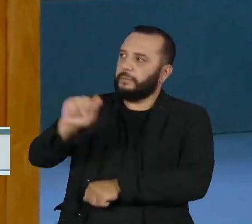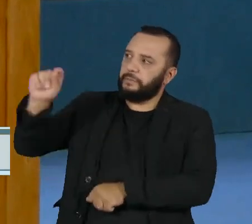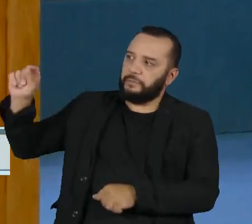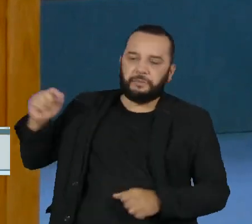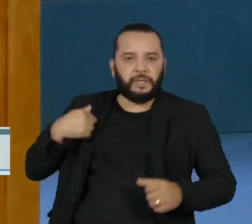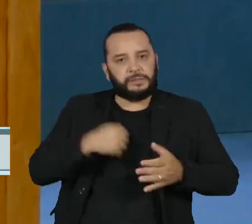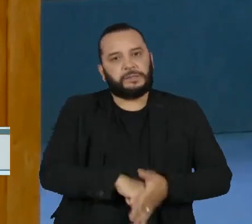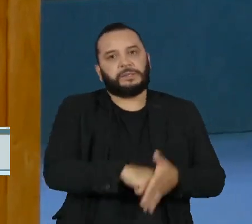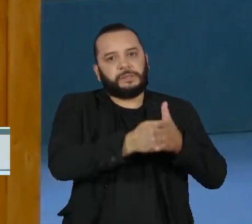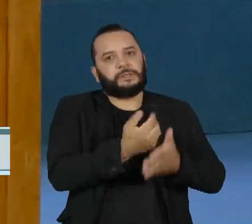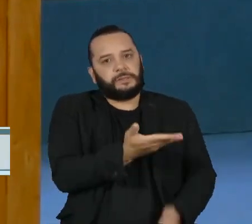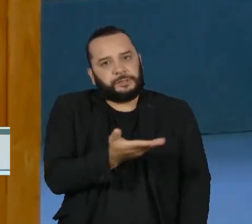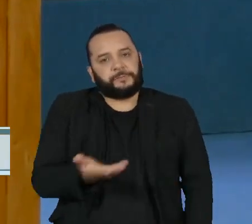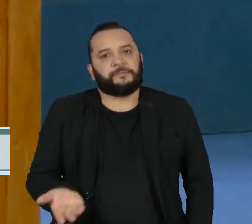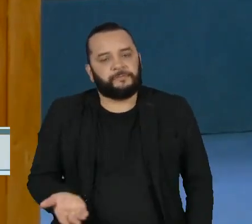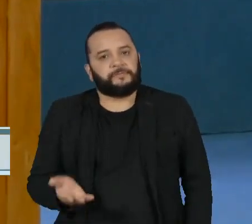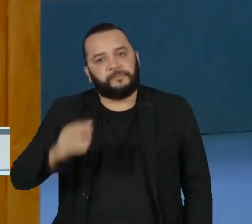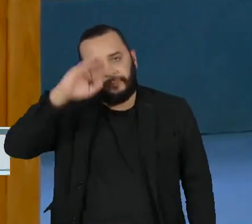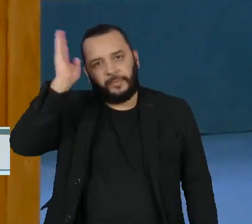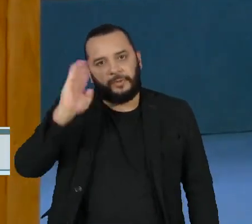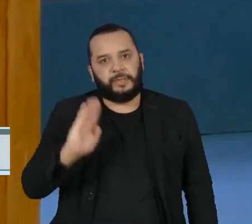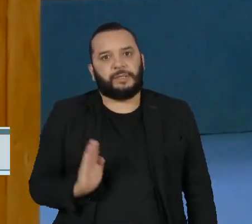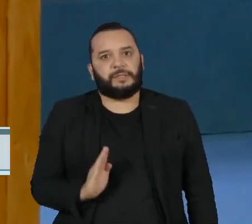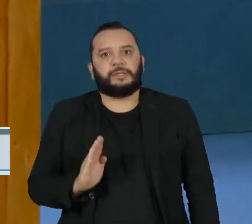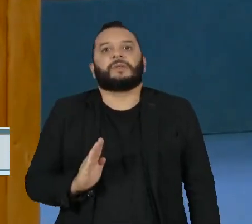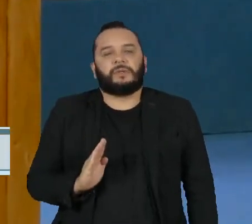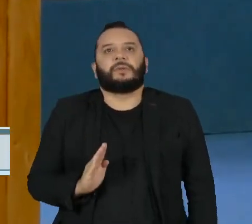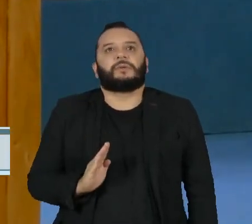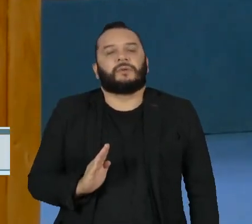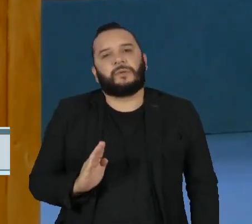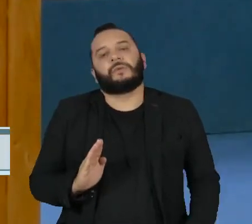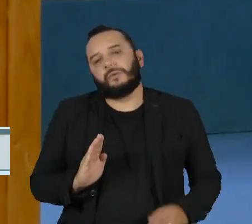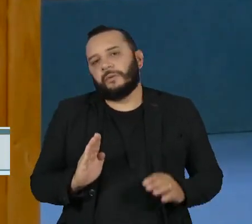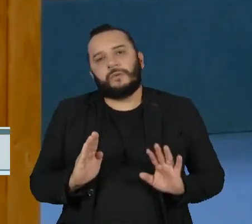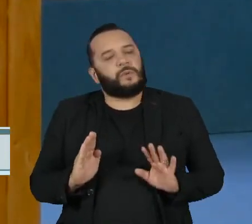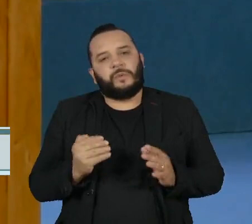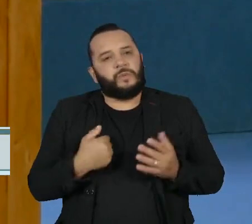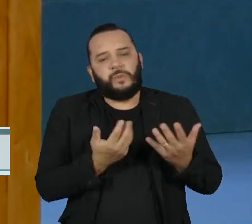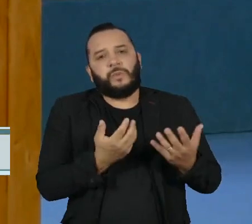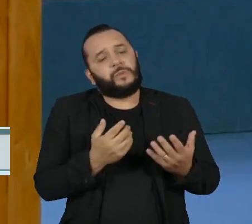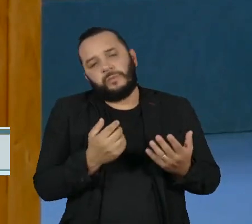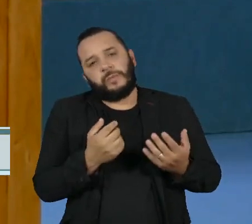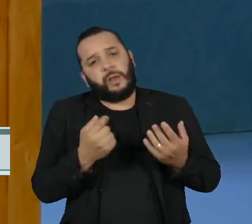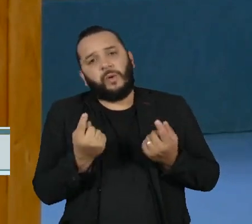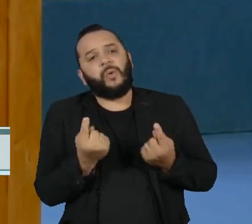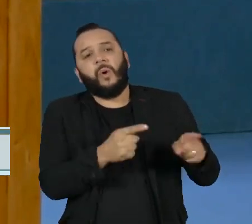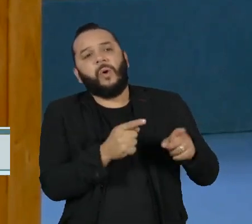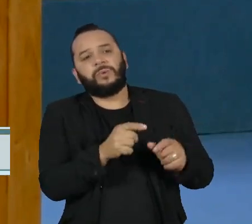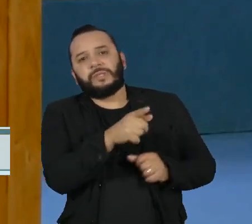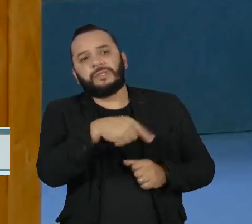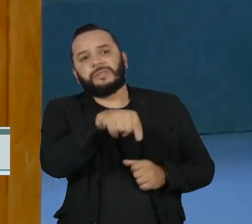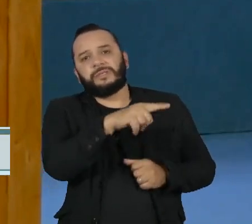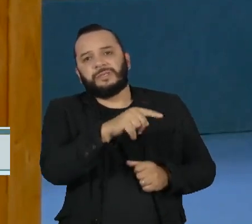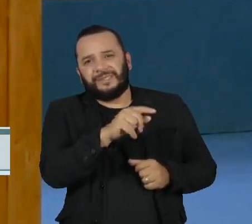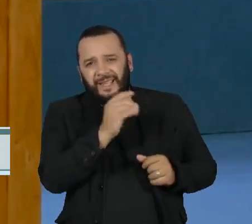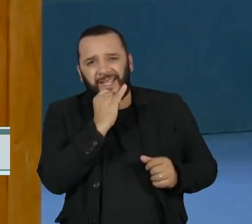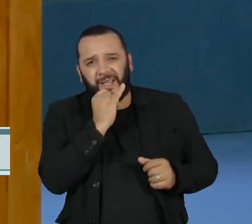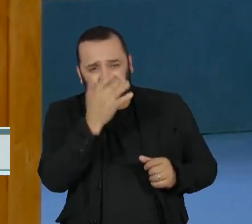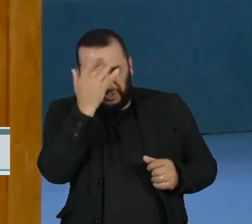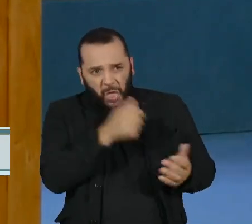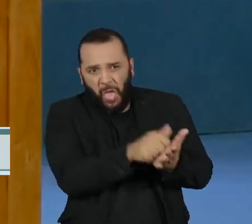ilegal. O Brasil é contra qualquer medida coercitiva de caráter